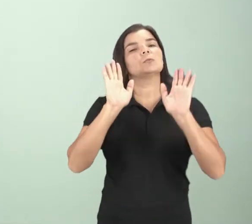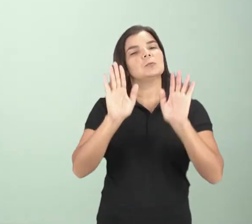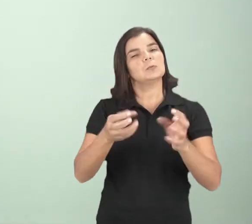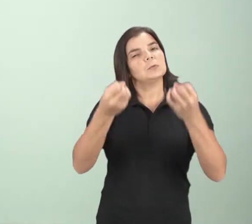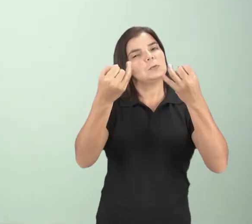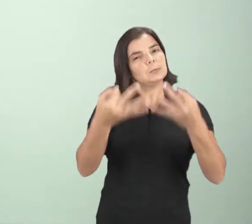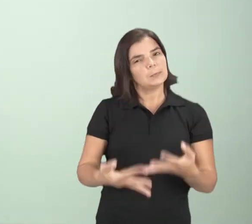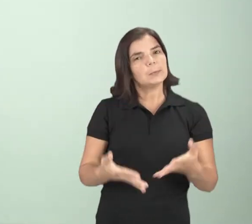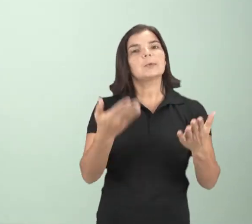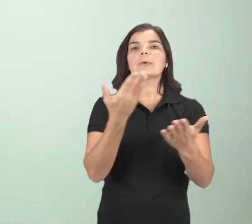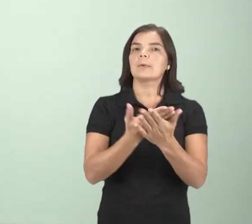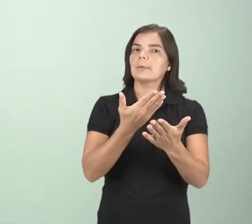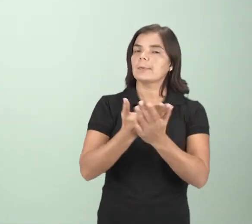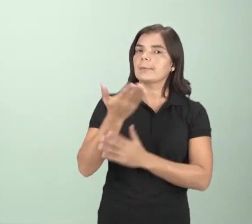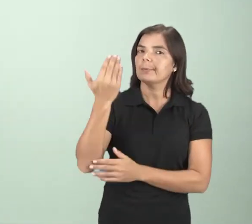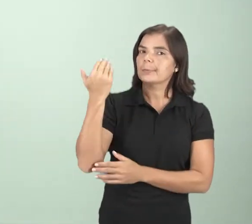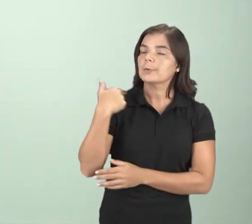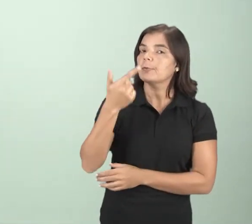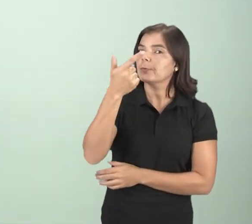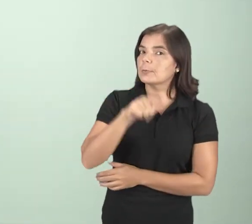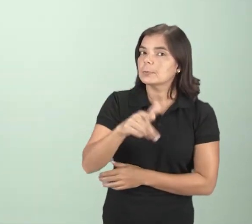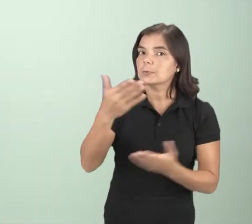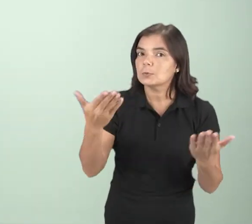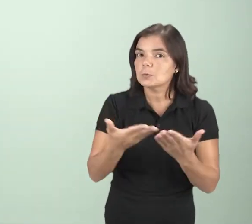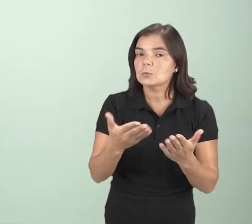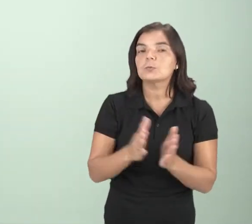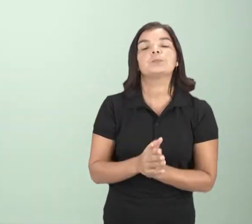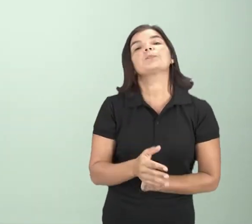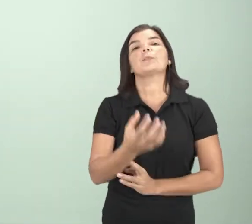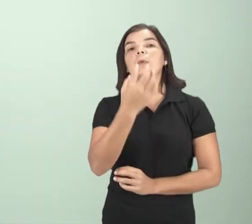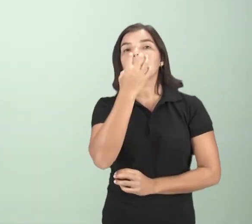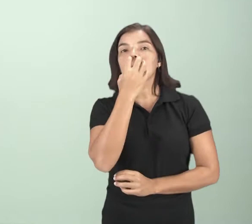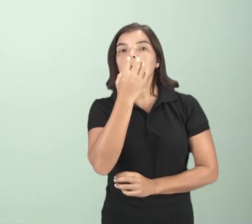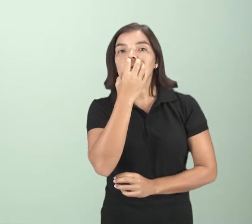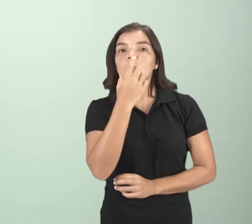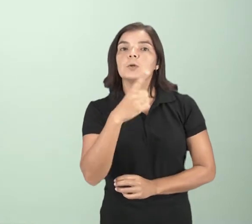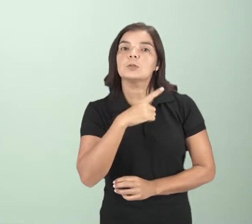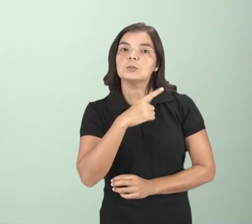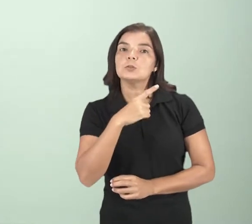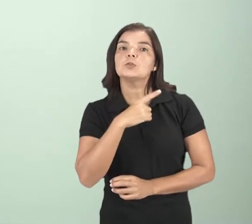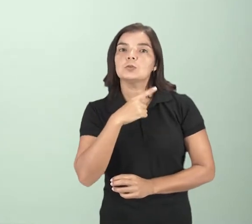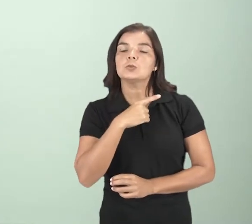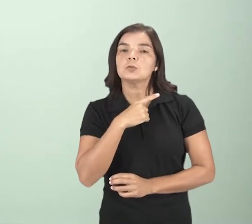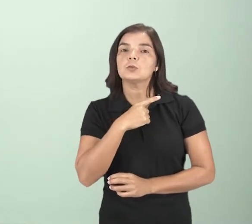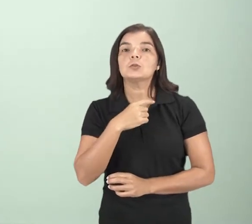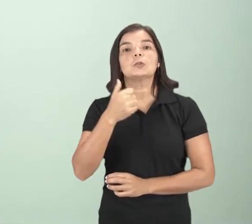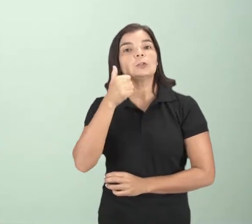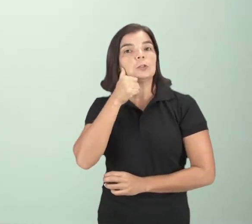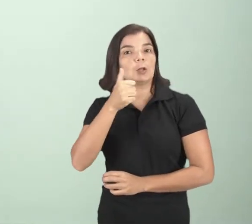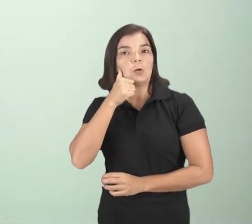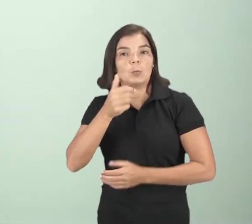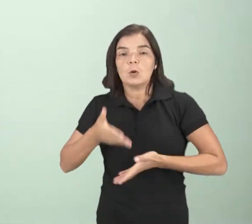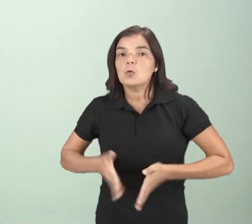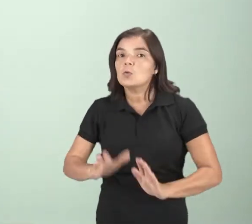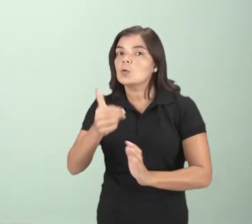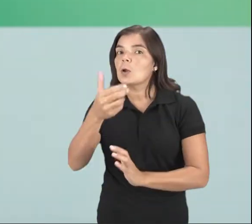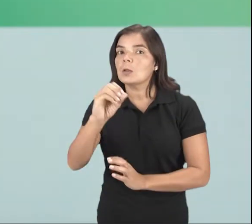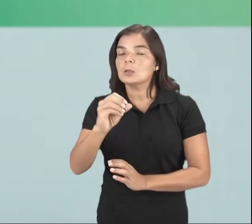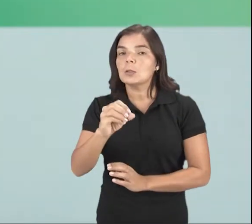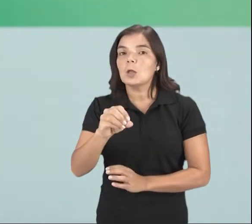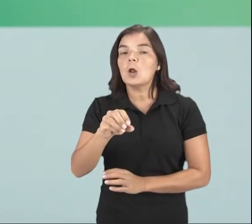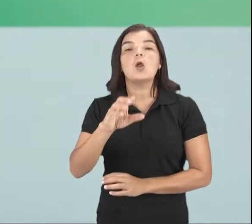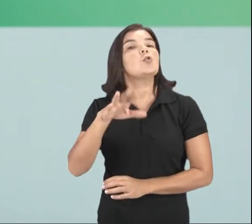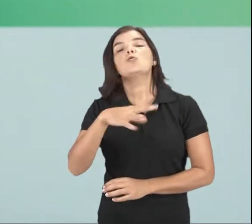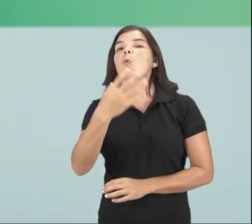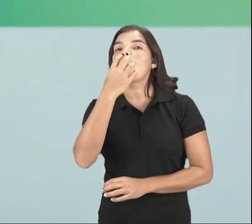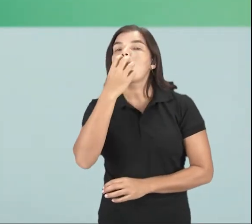falei aqui uma vez numa aula passada e vou repetir agora. Um cão, se você tirar ele da cadela aos 10 dias de nascido, ele nunca escutou outro